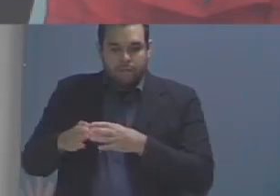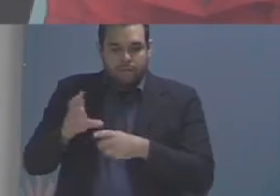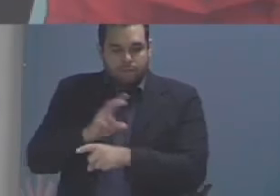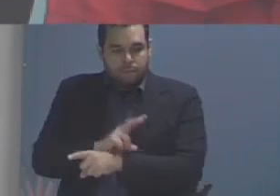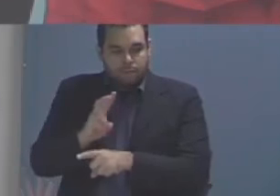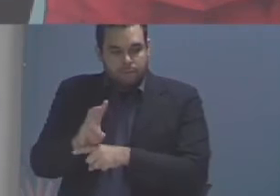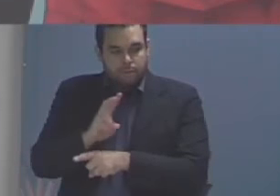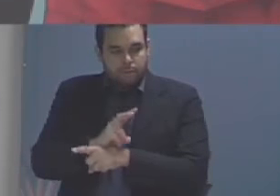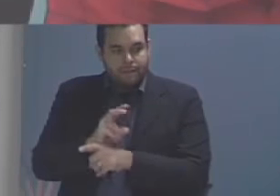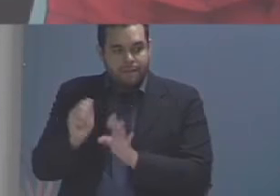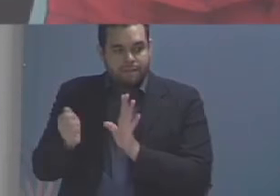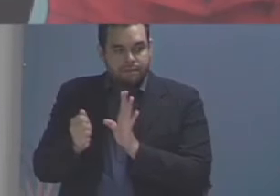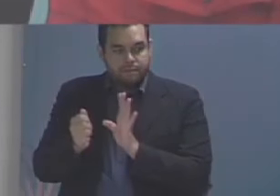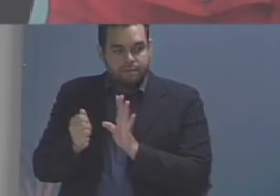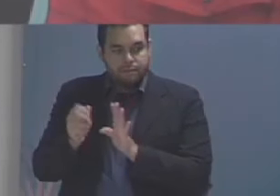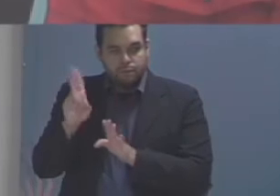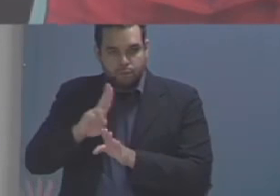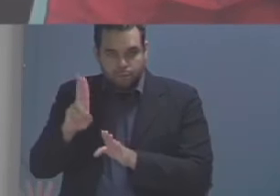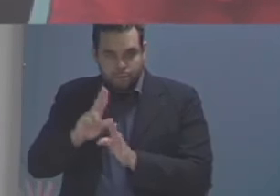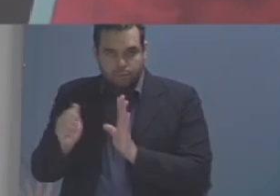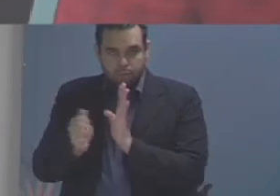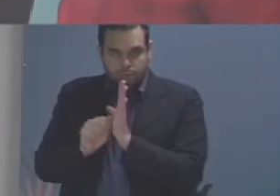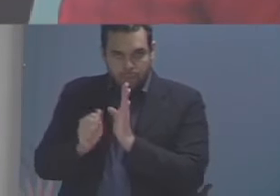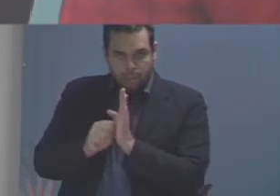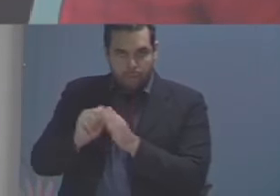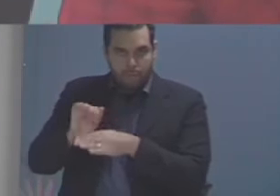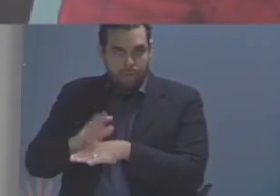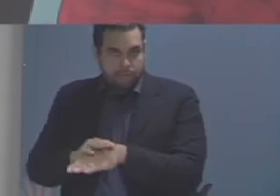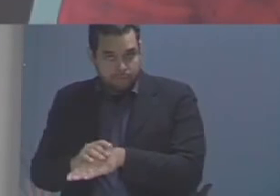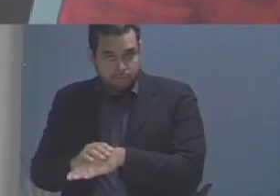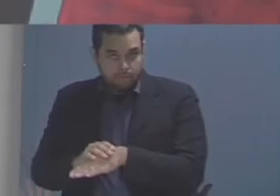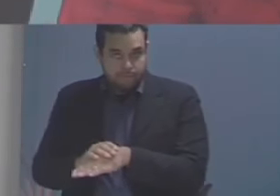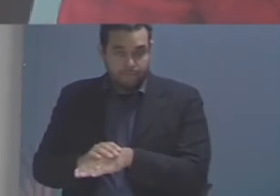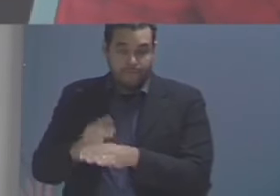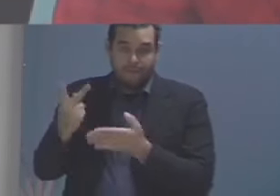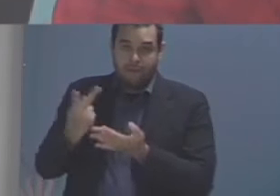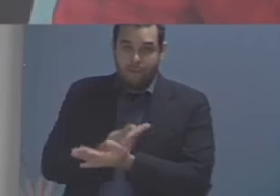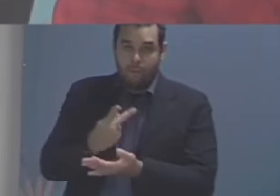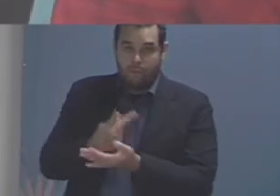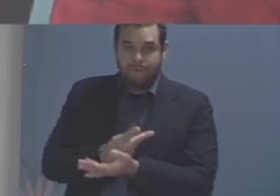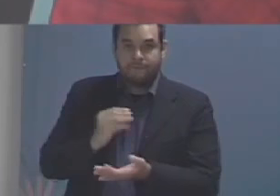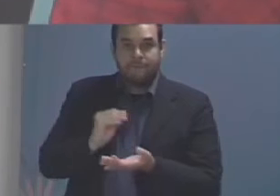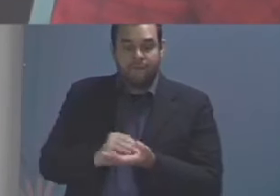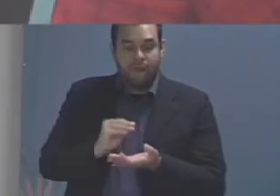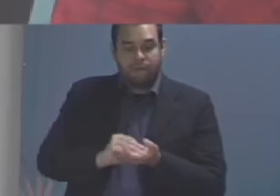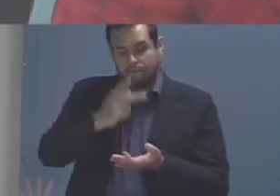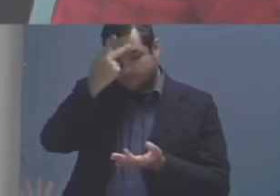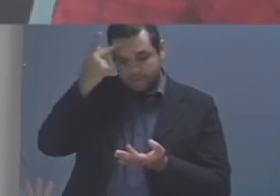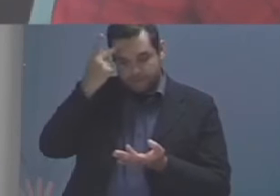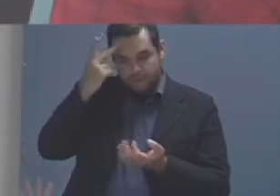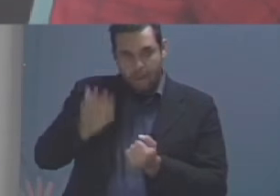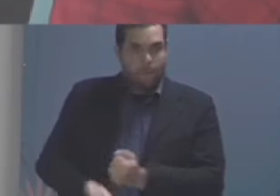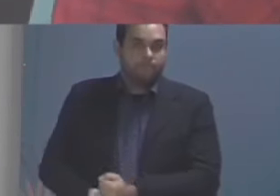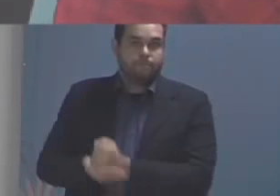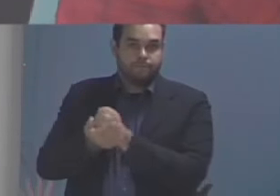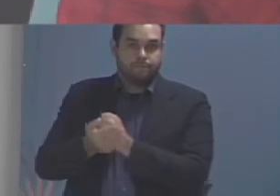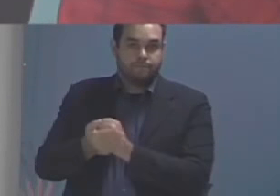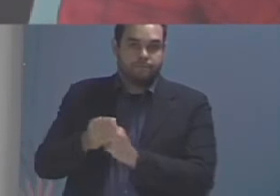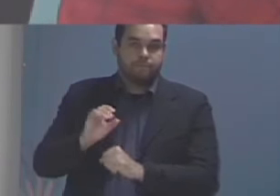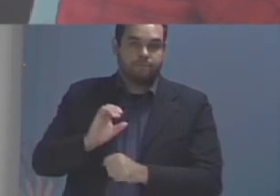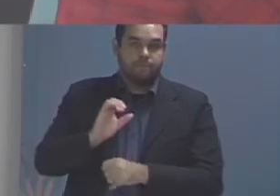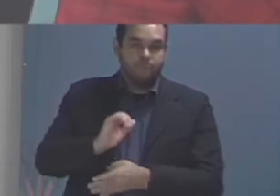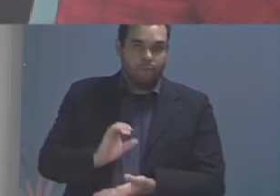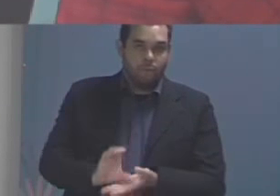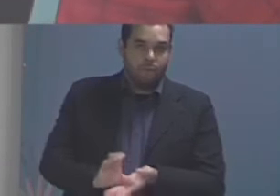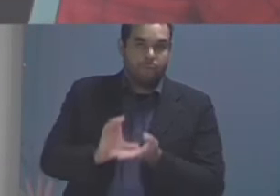que foi um erro muito grave, que desamparou muita gente, quando o Conselho Federal